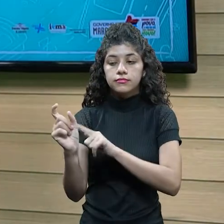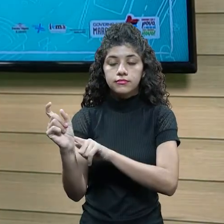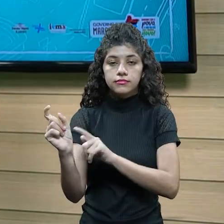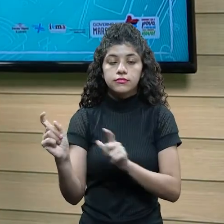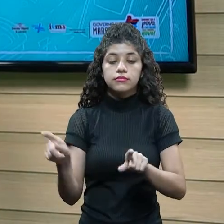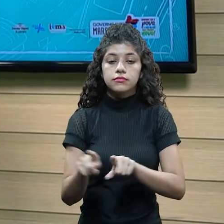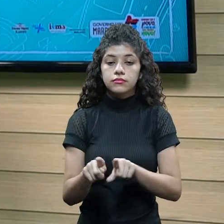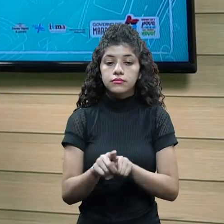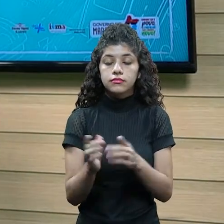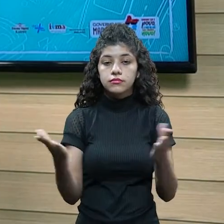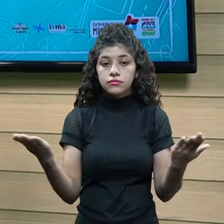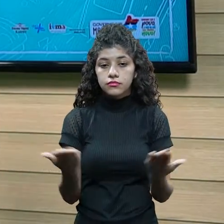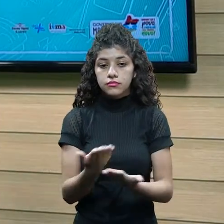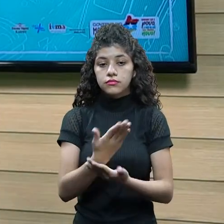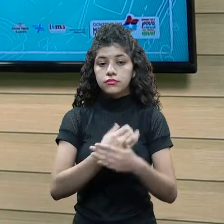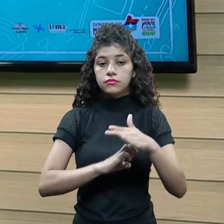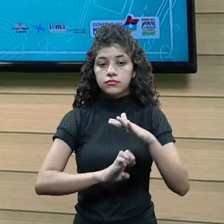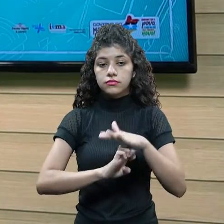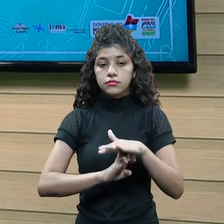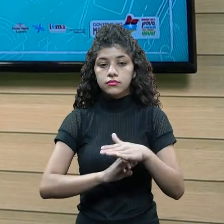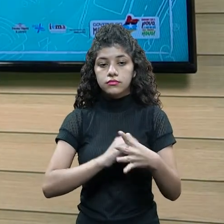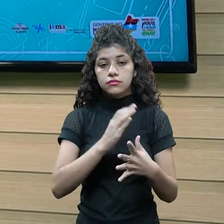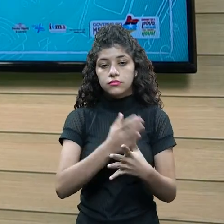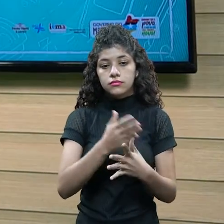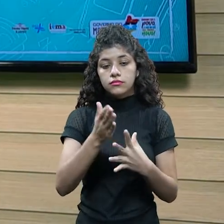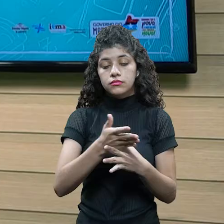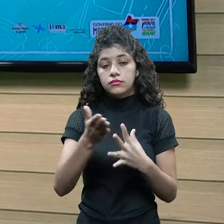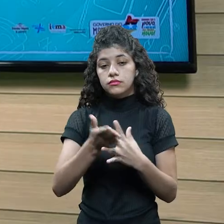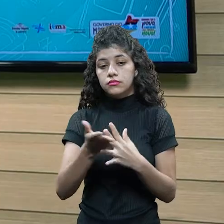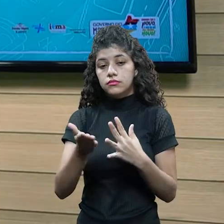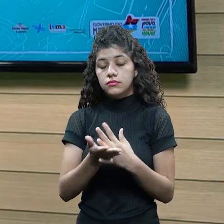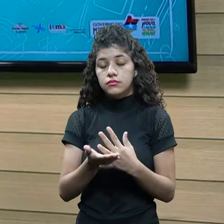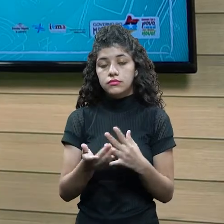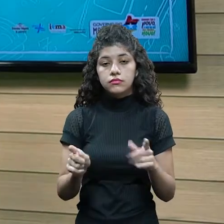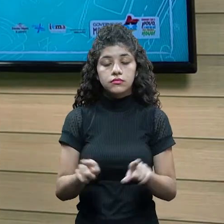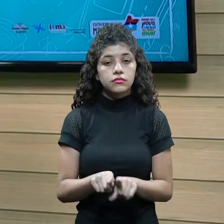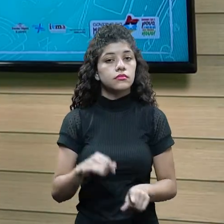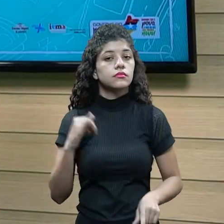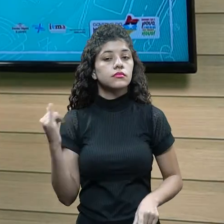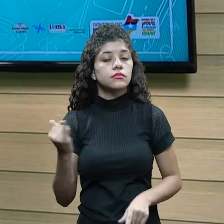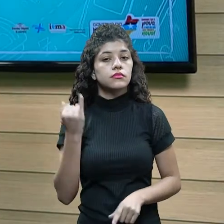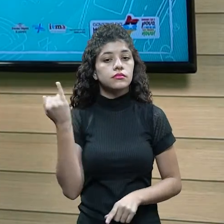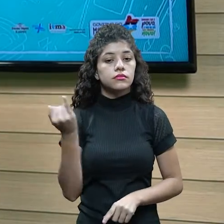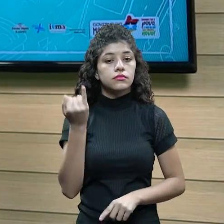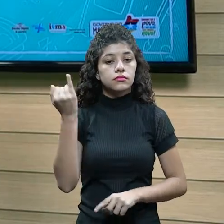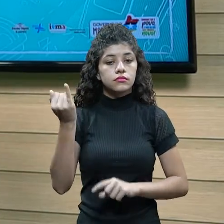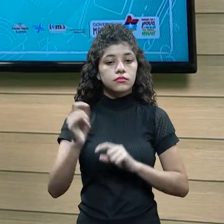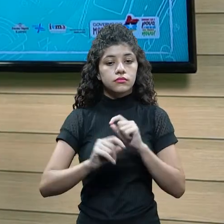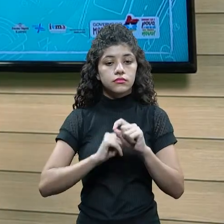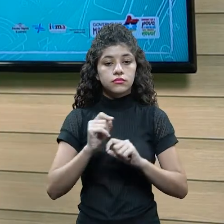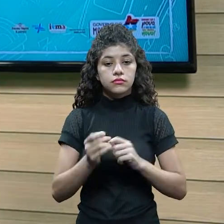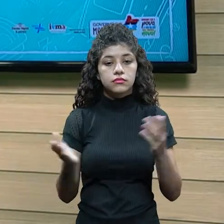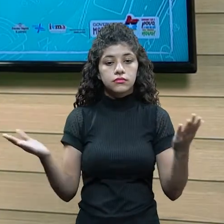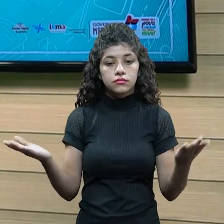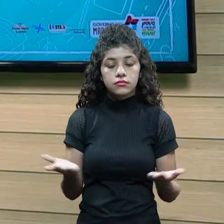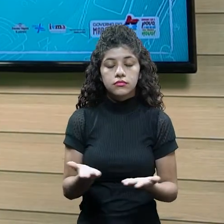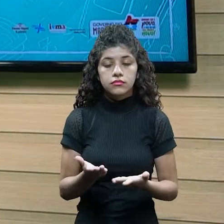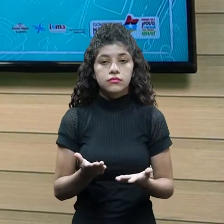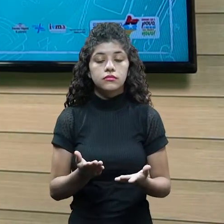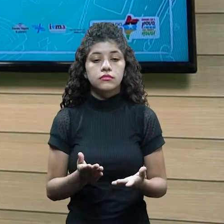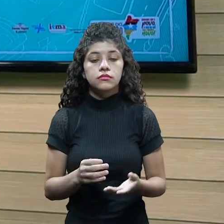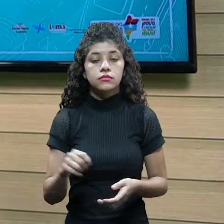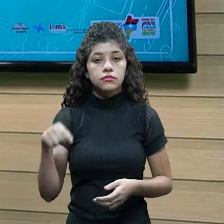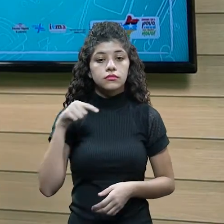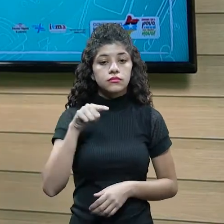crédito, hoje as empresas ainda parcelam em algumas situações com juros, e é muito importante, saindo um pouquinho até da matemática, entrando no Código do